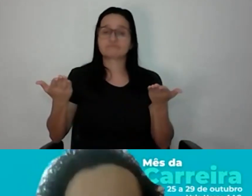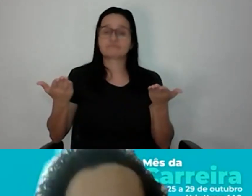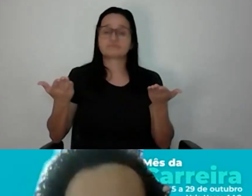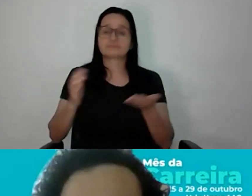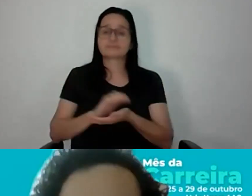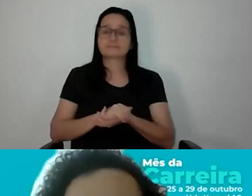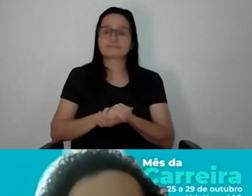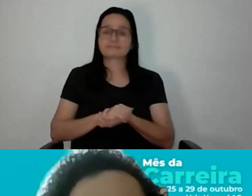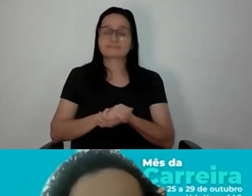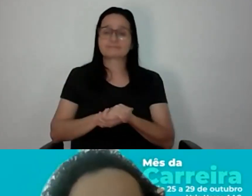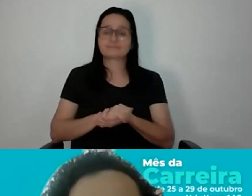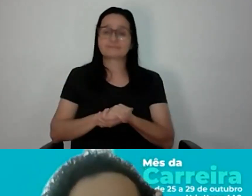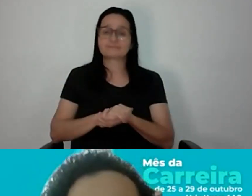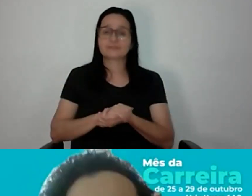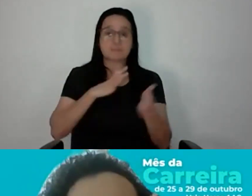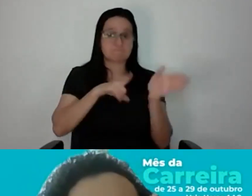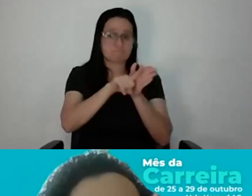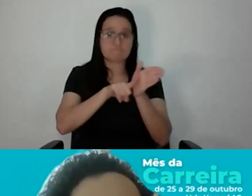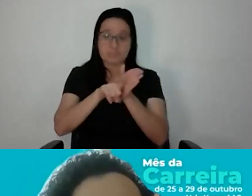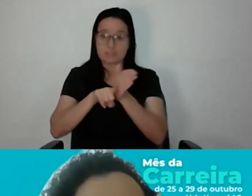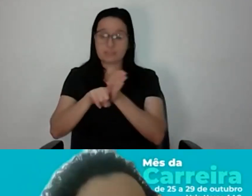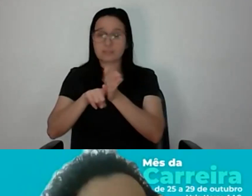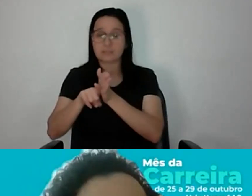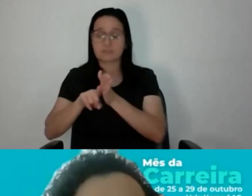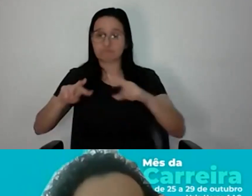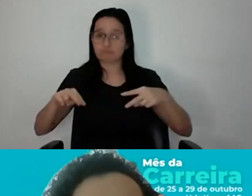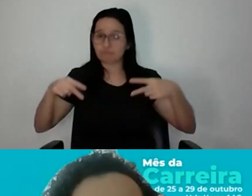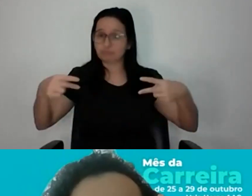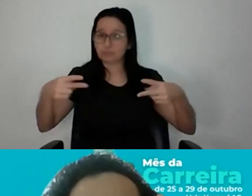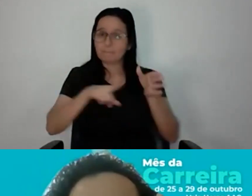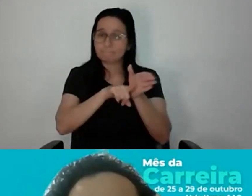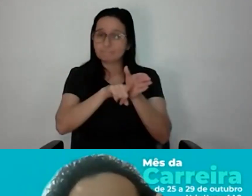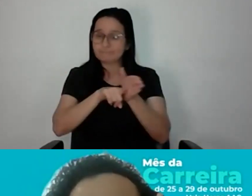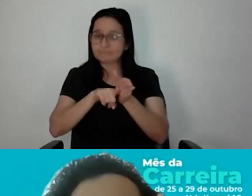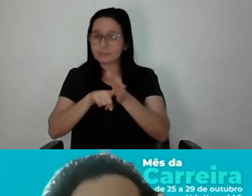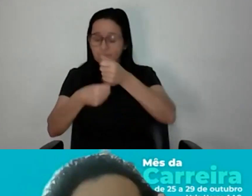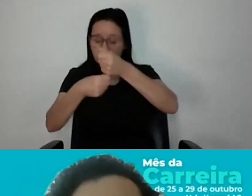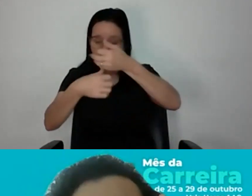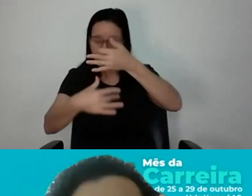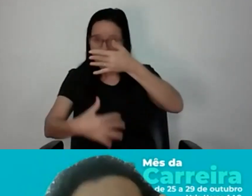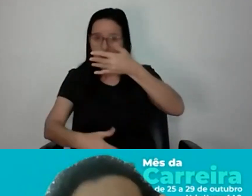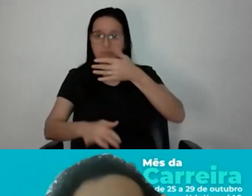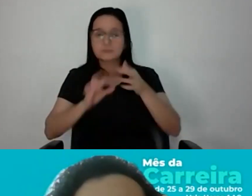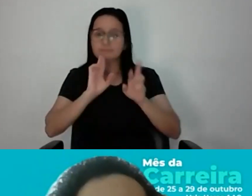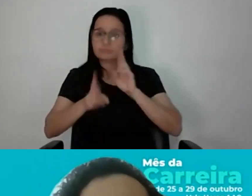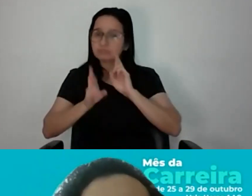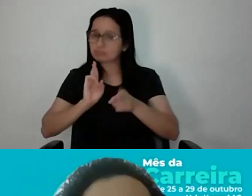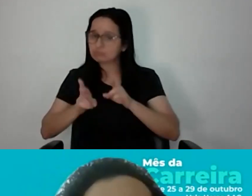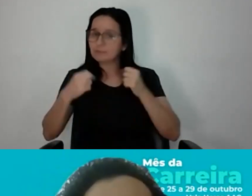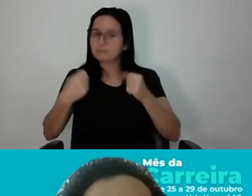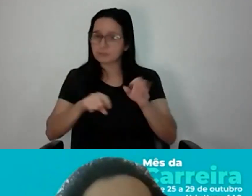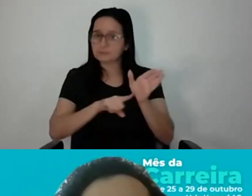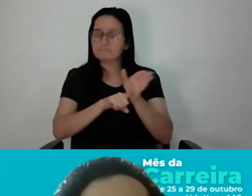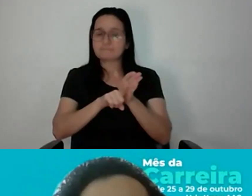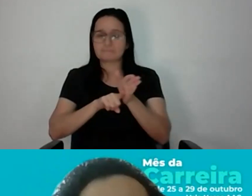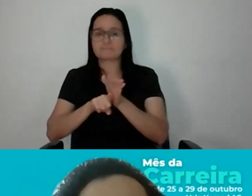a pesquisa de satisfação, o link para a pesquisa de satisfação no chat. É muito importante que todos respondam. E as